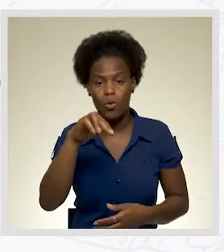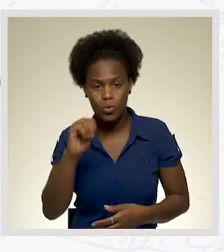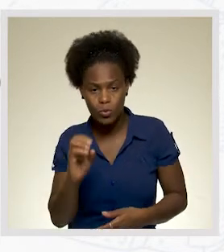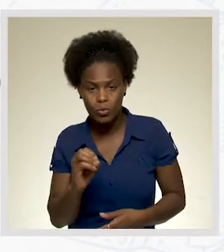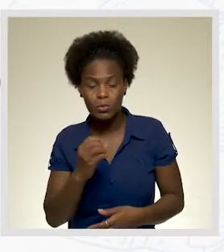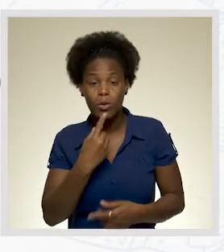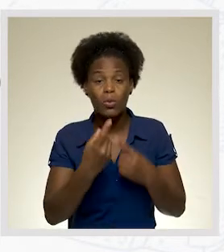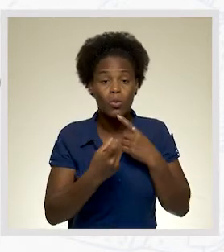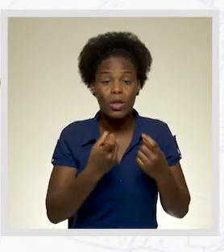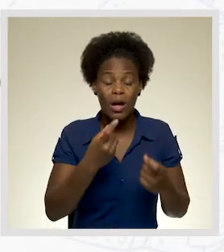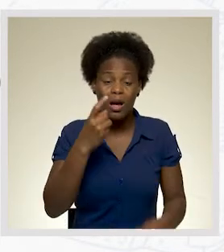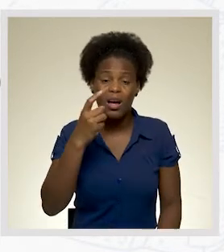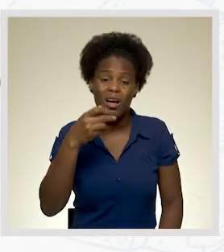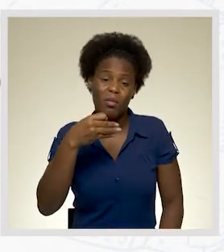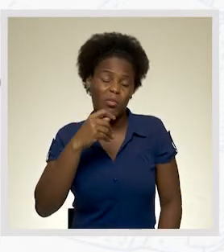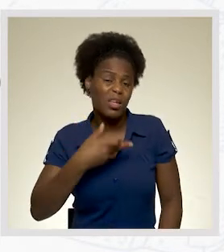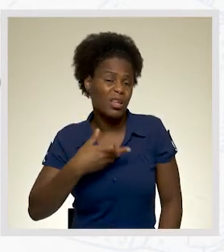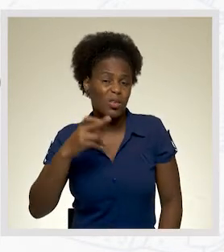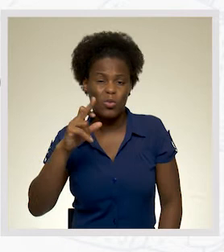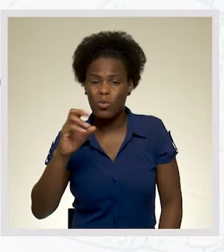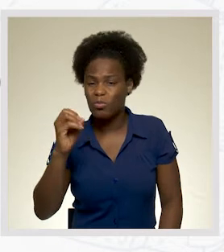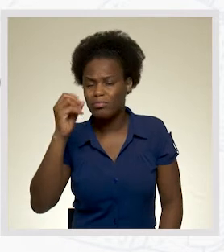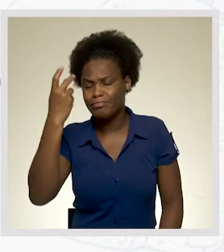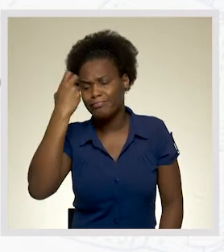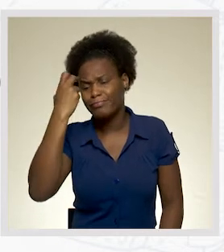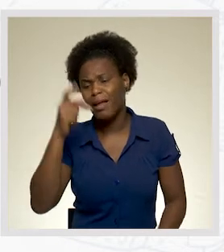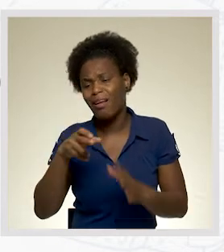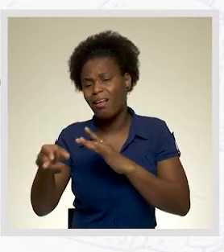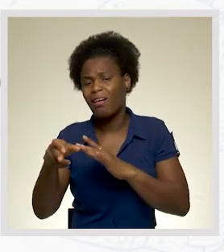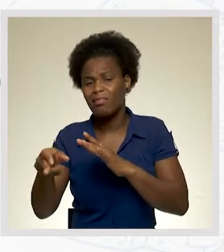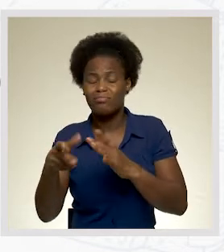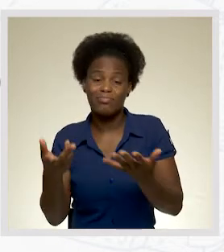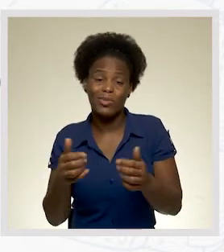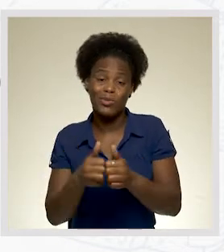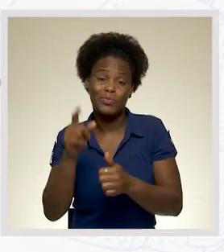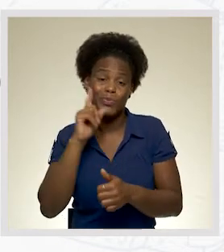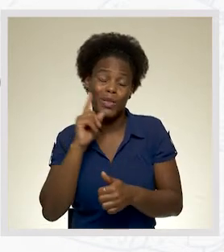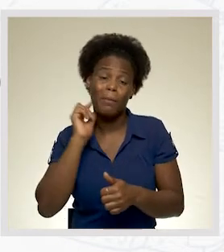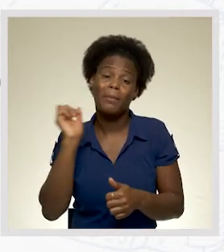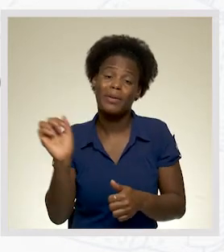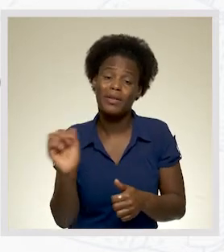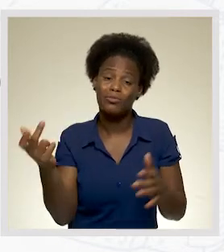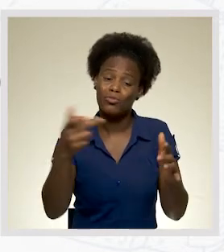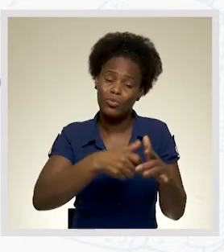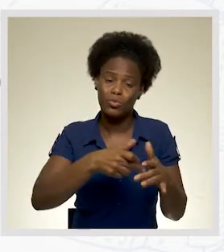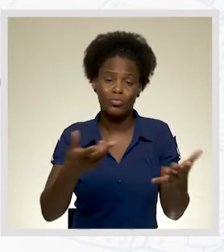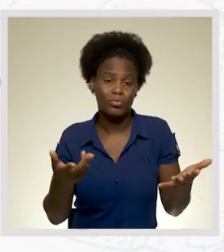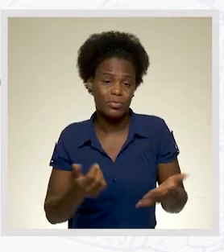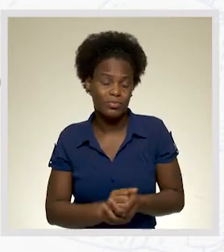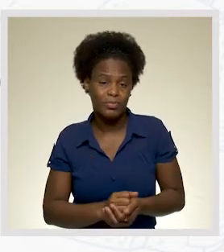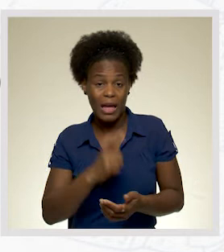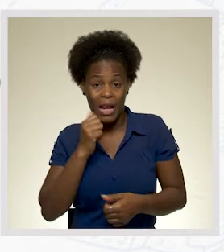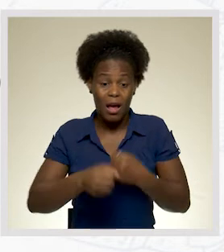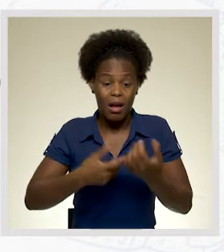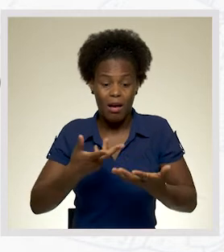pareceu recordar-se. Está lá dentro com a ama. Trouxe-o na cesta. Ele seguiu maquinalmente a palavra